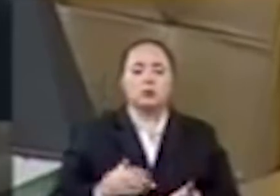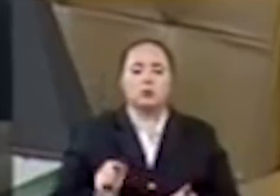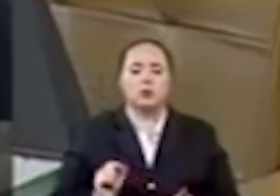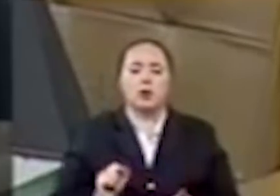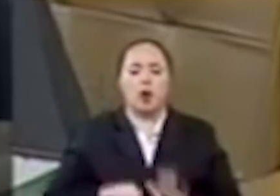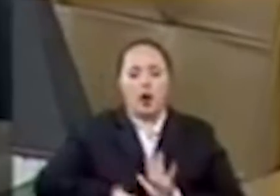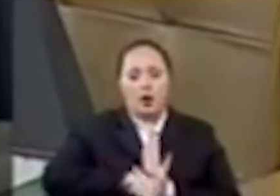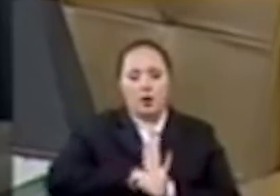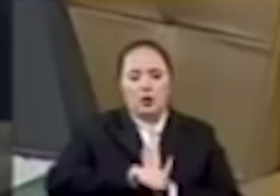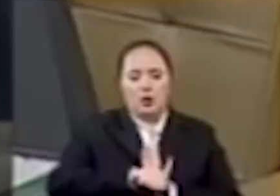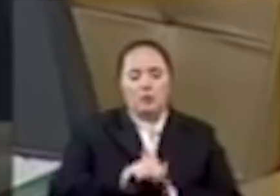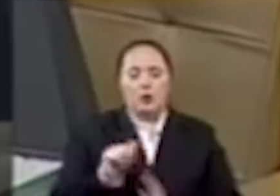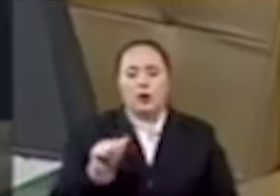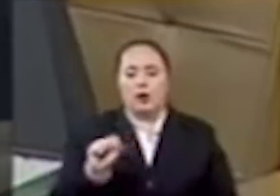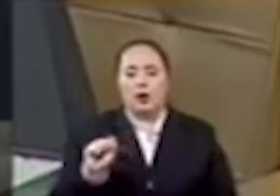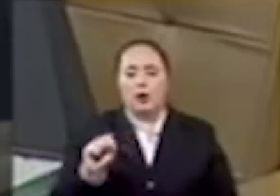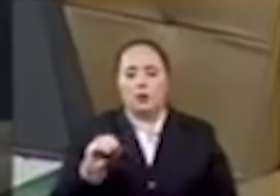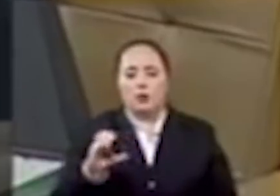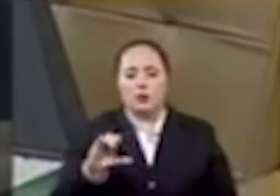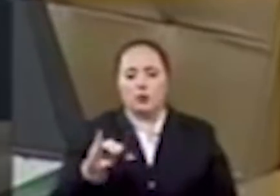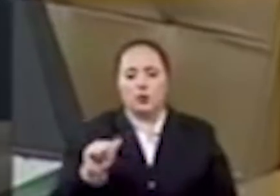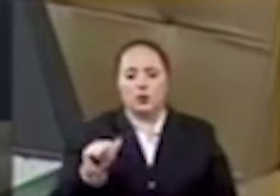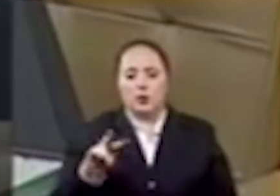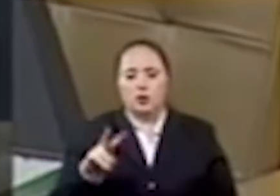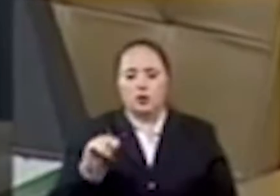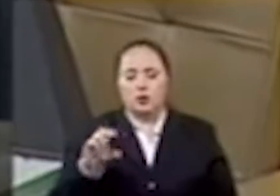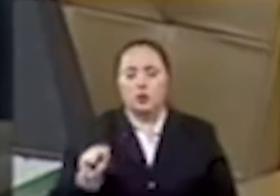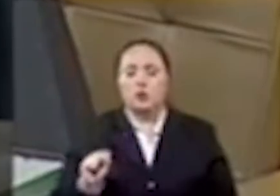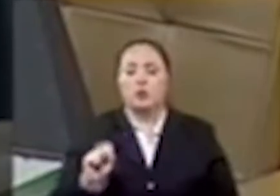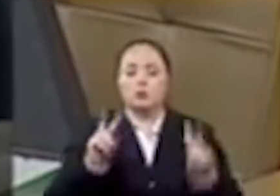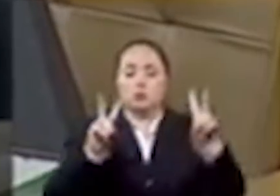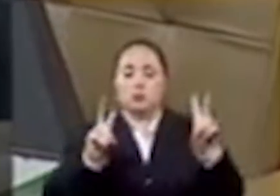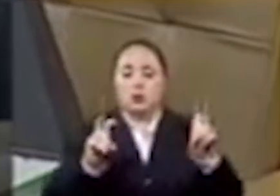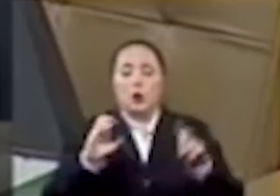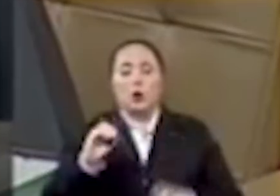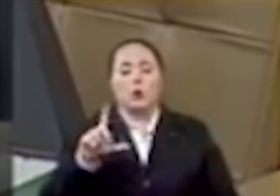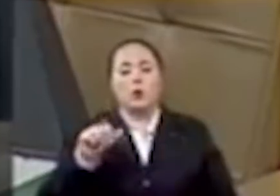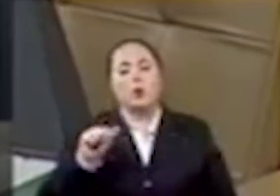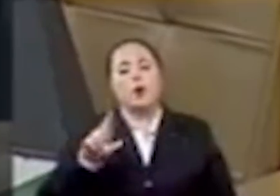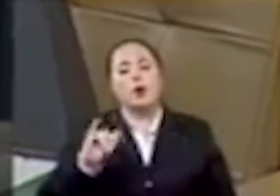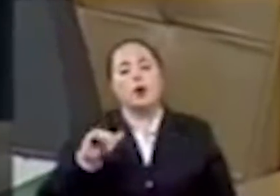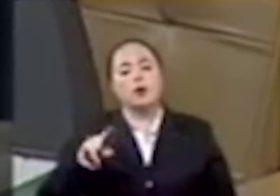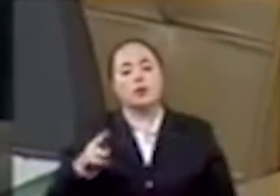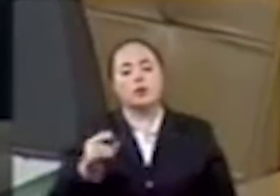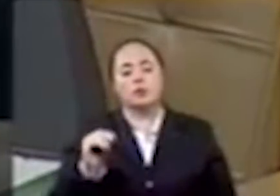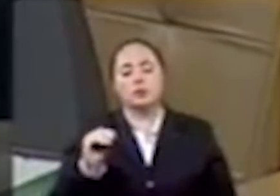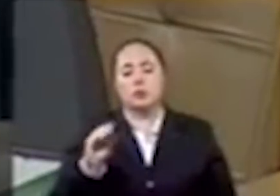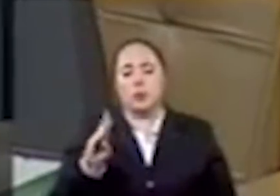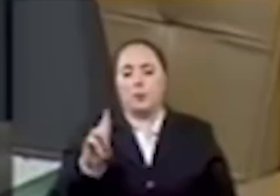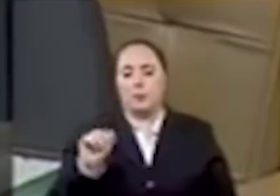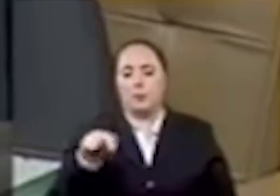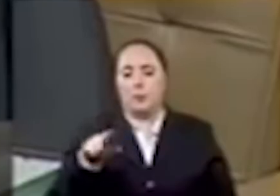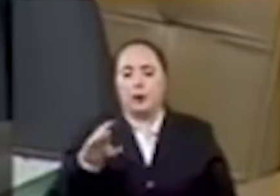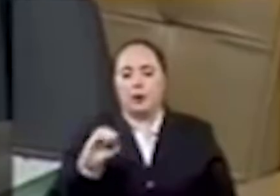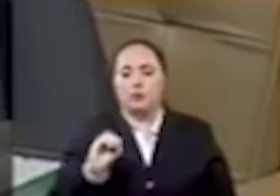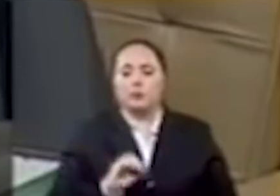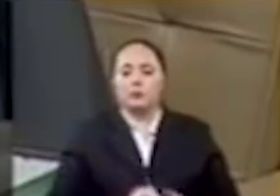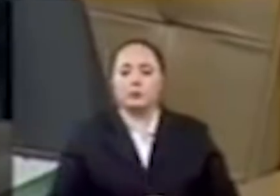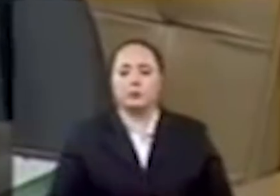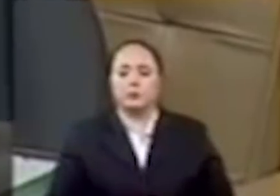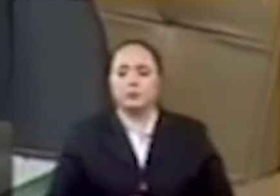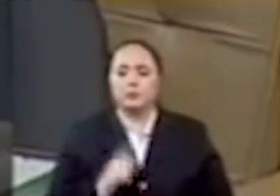aos crimes associativos de colarinho branco com efeitos transnacionais. Institui, no